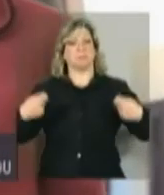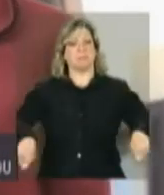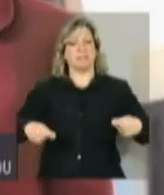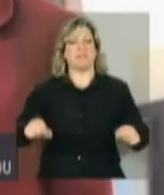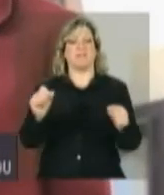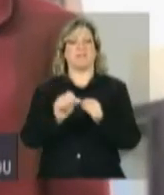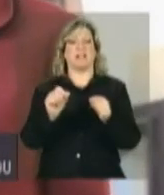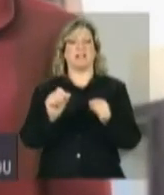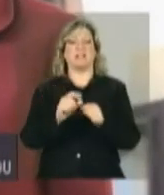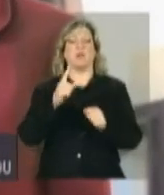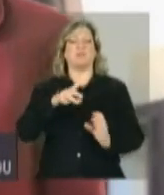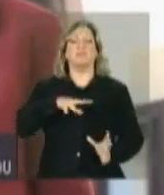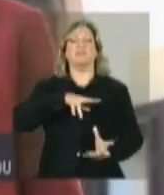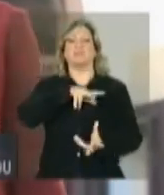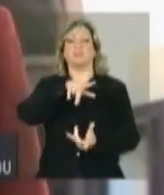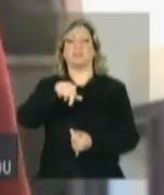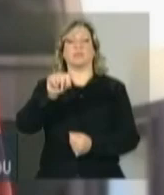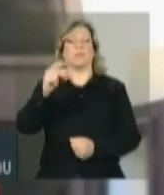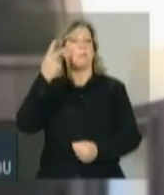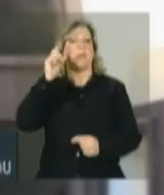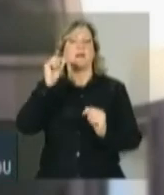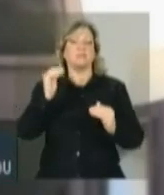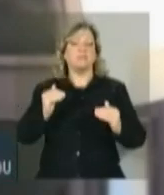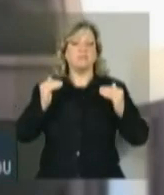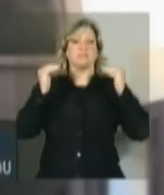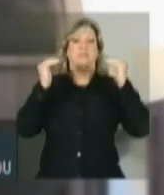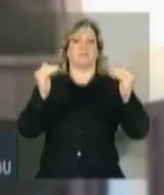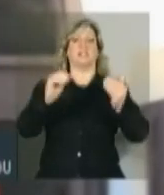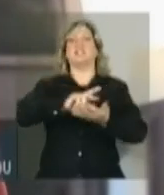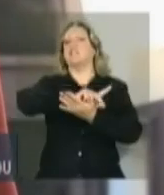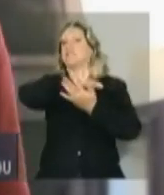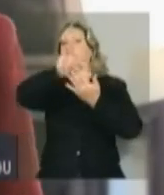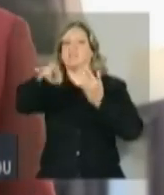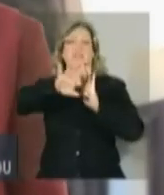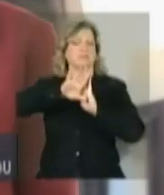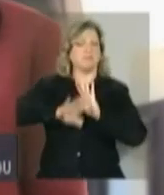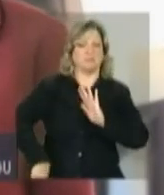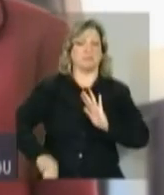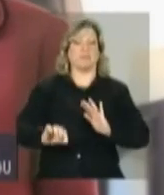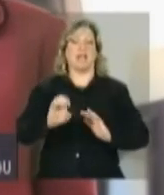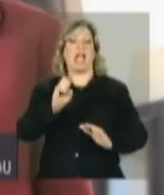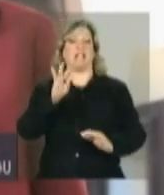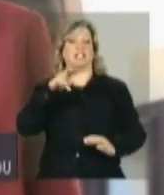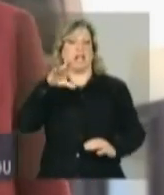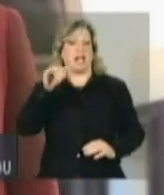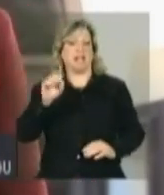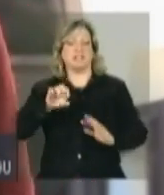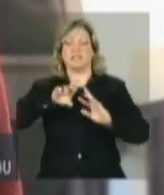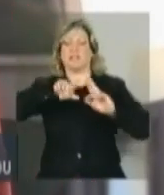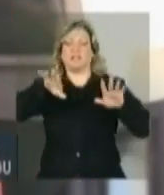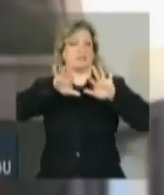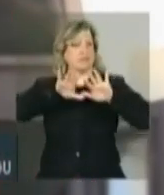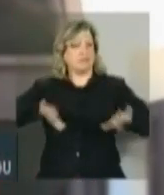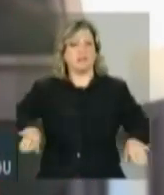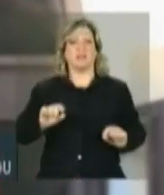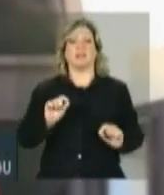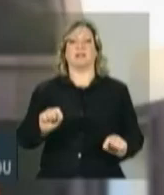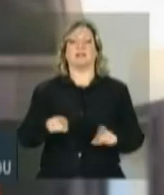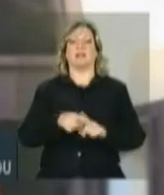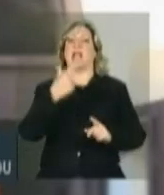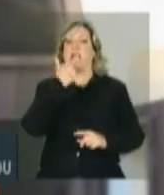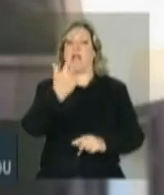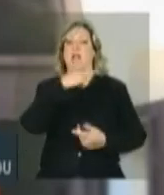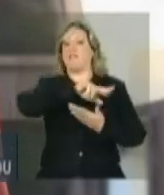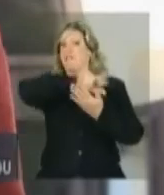mundo para além das diferenças étnicas, das diferenças de